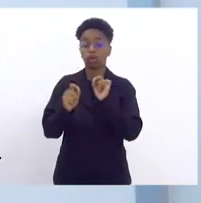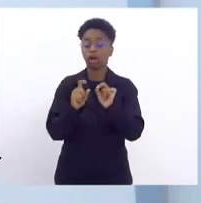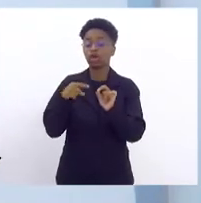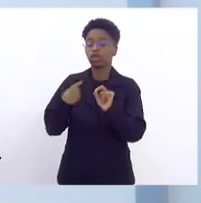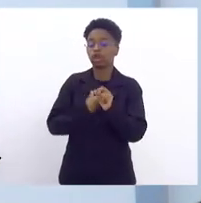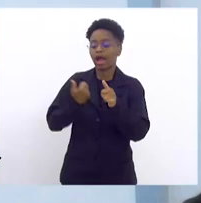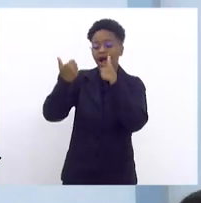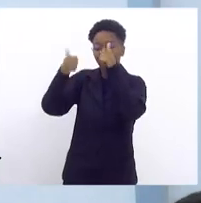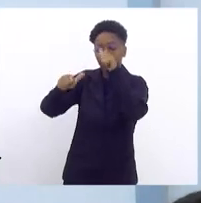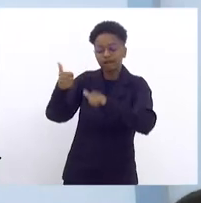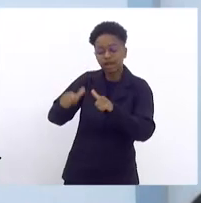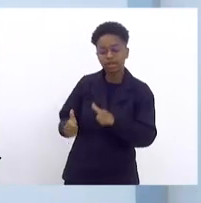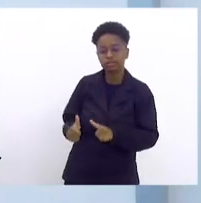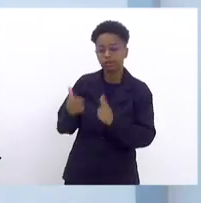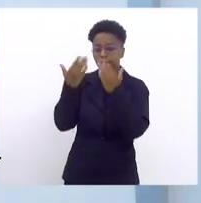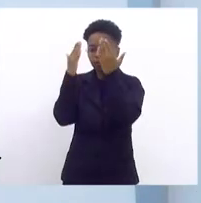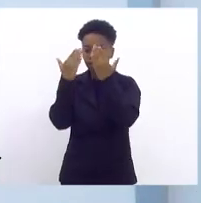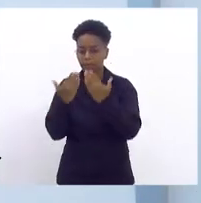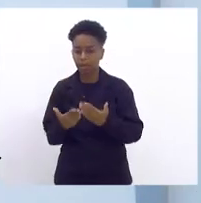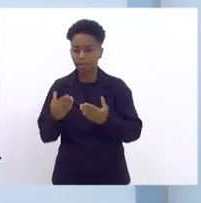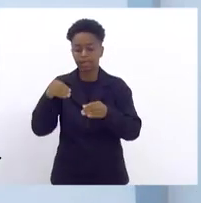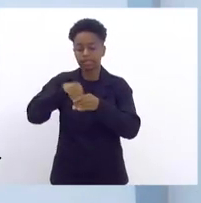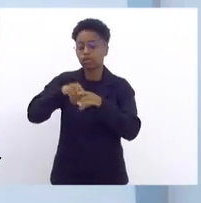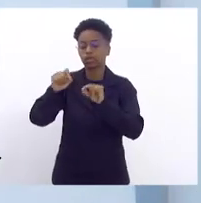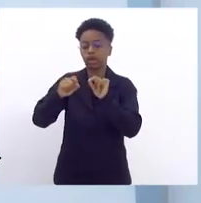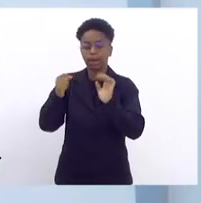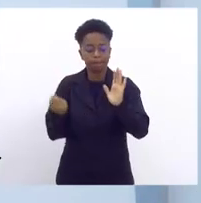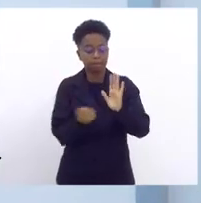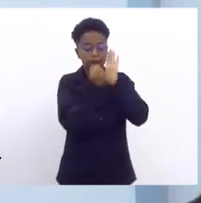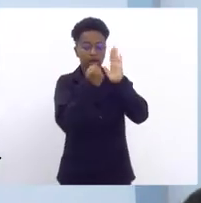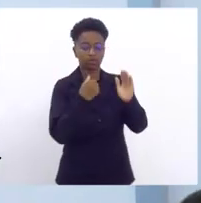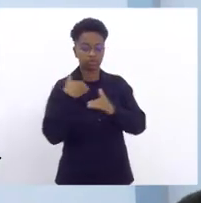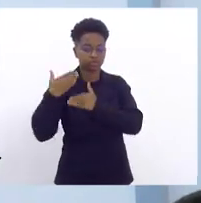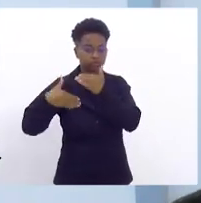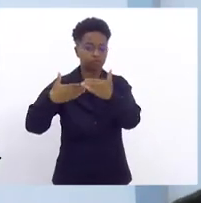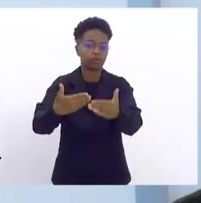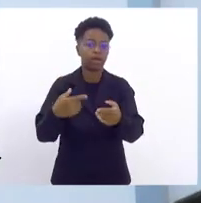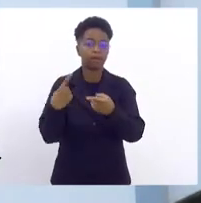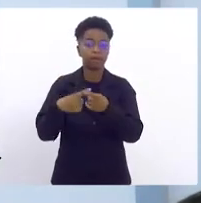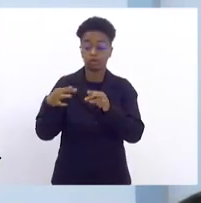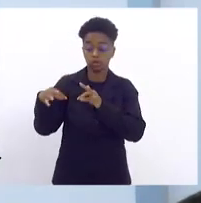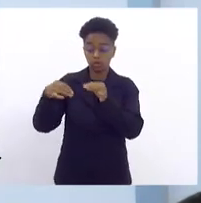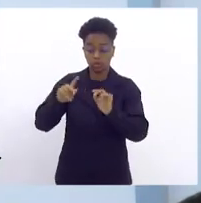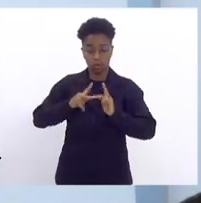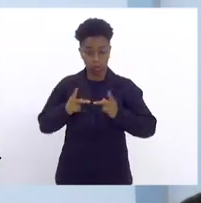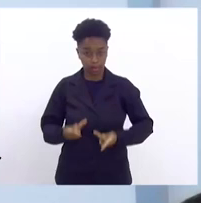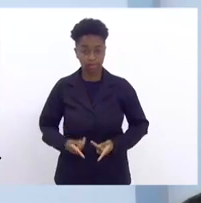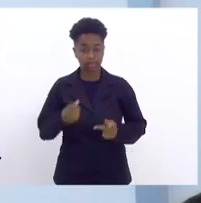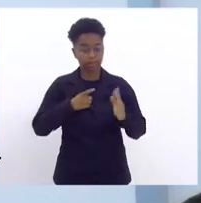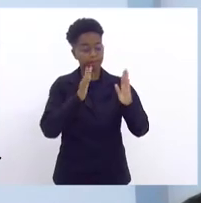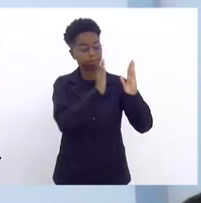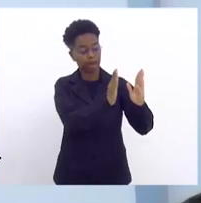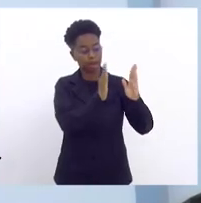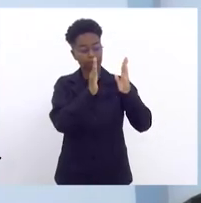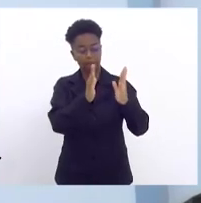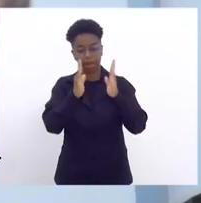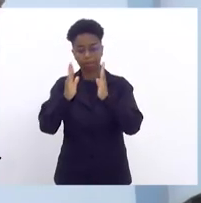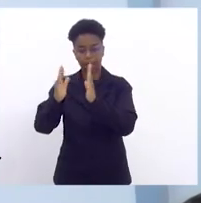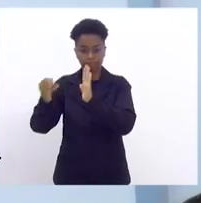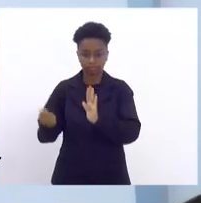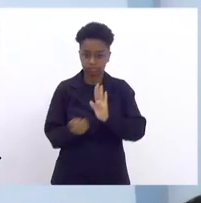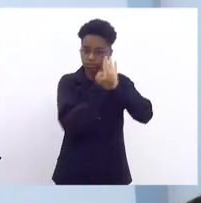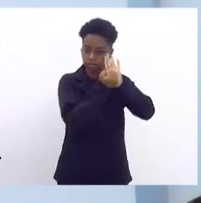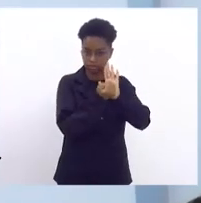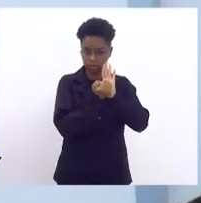uma avaliação dentro do que a gente chama de Marcos do desenvolvimento todo ser humano ele passa por Marcos porque a gente espera para cada fase da vida